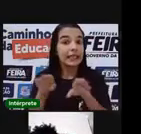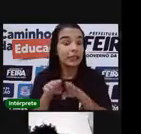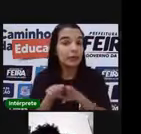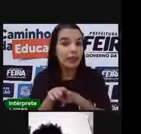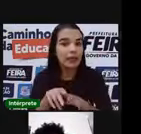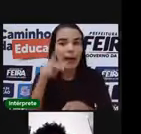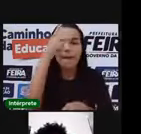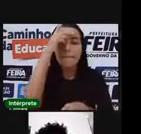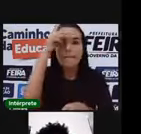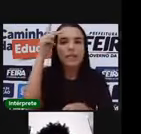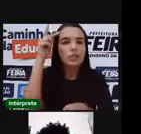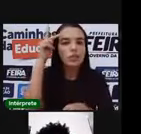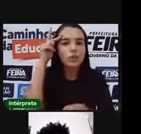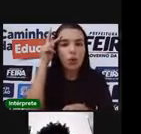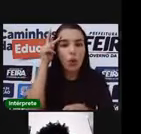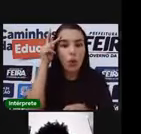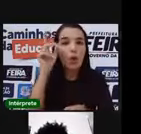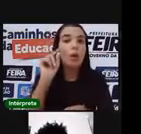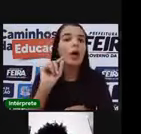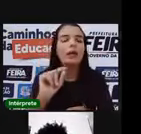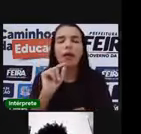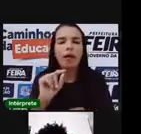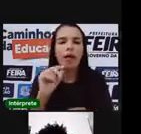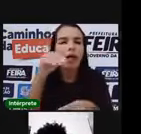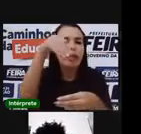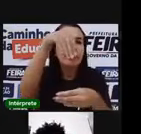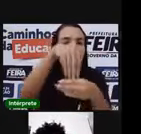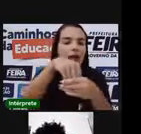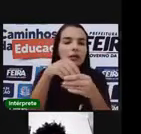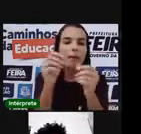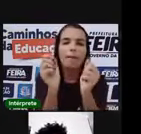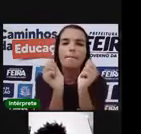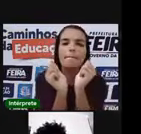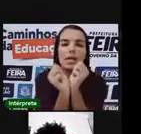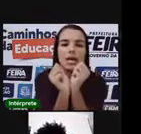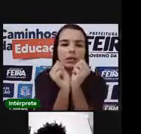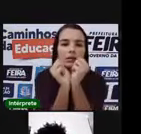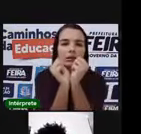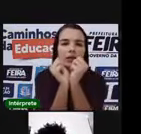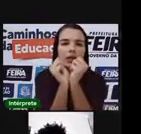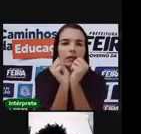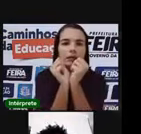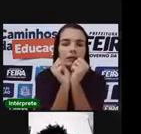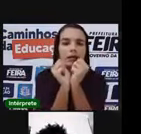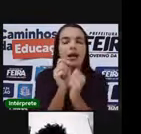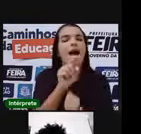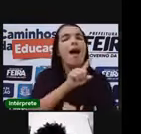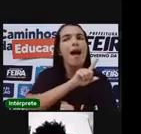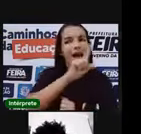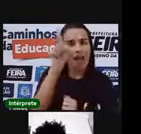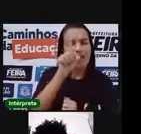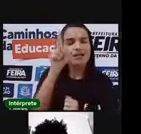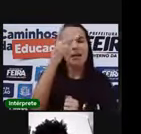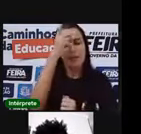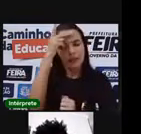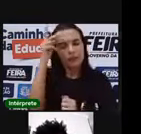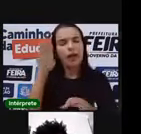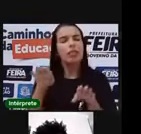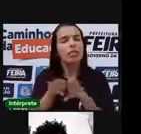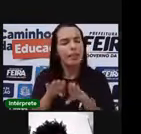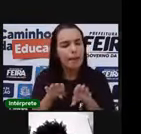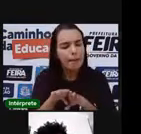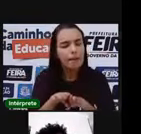é encarcerado, encarcerado é quem está preso, presa. Essa pessoa também é o outro. Essa pessoa também tem